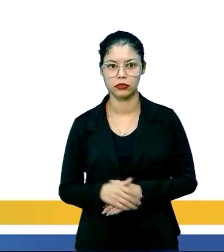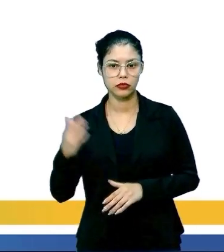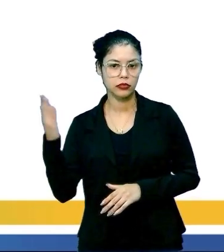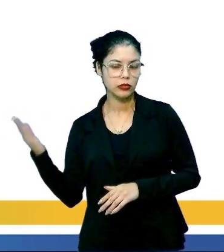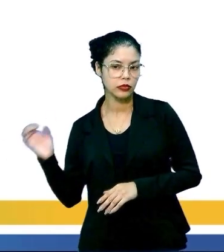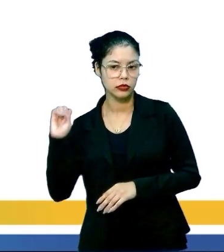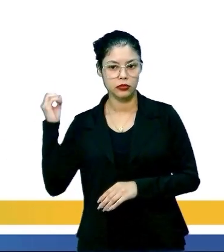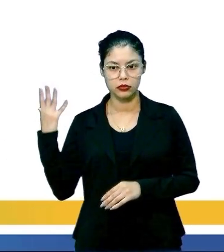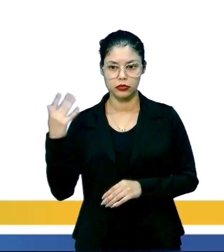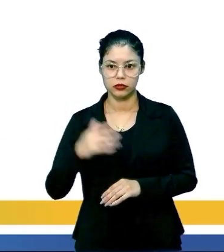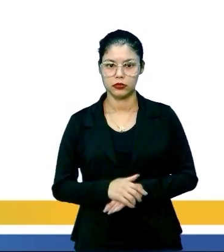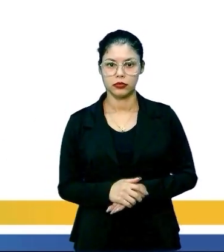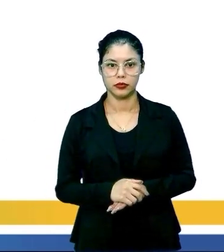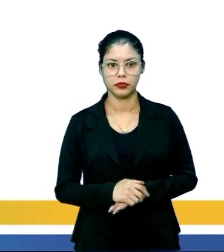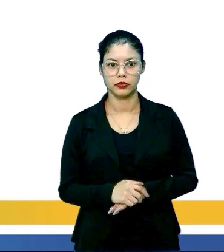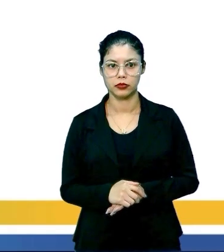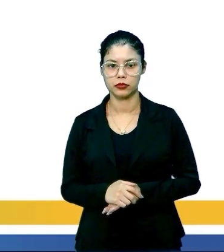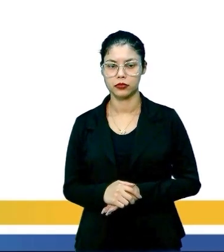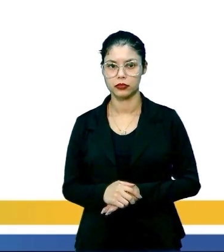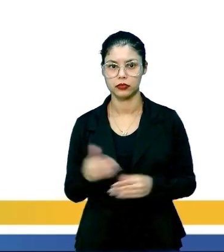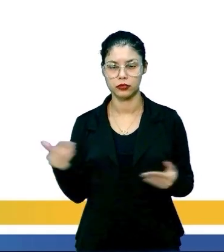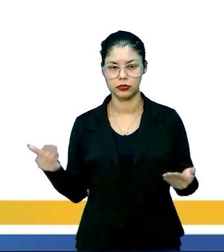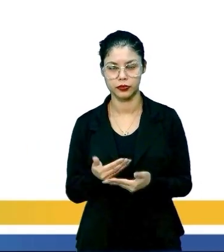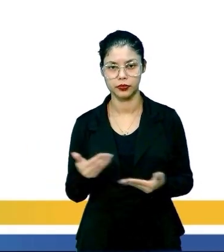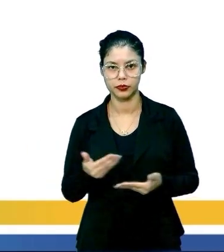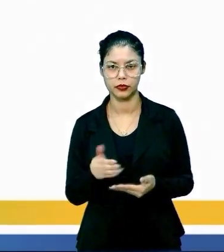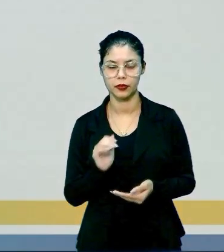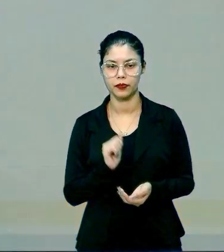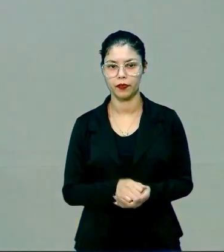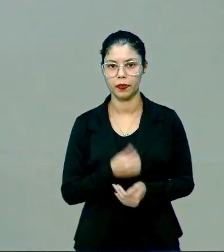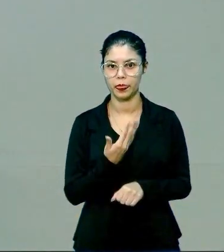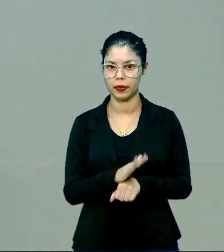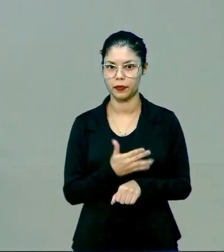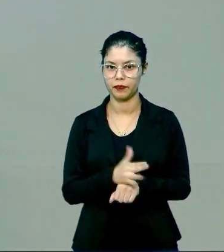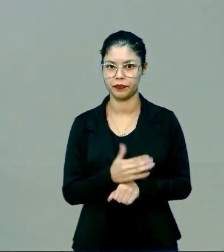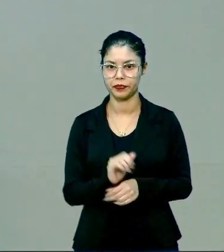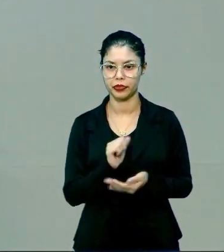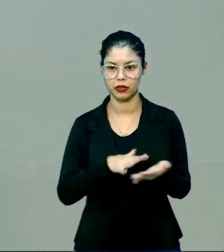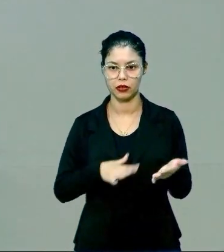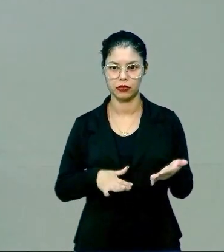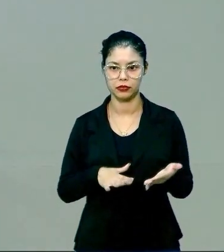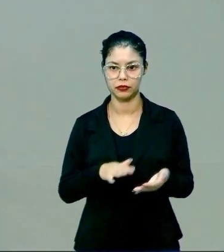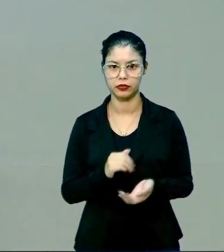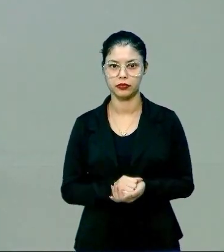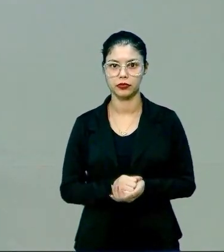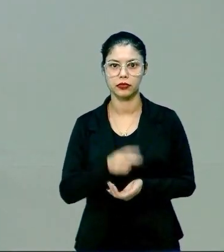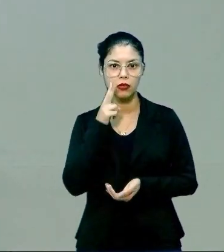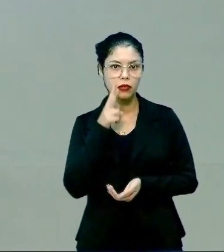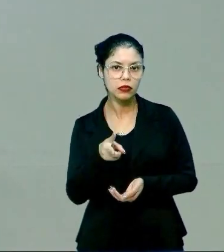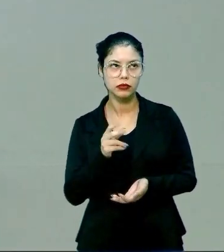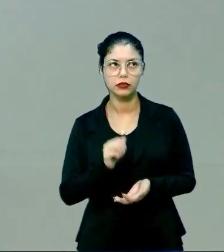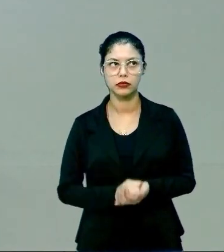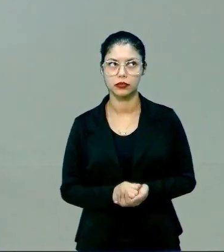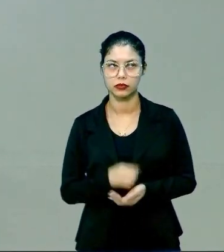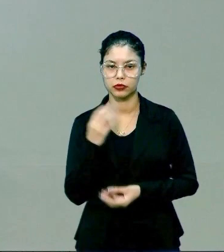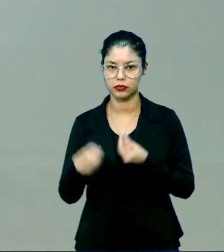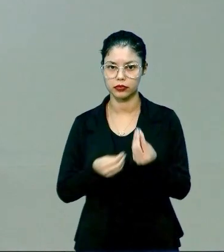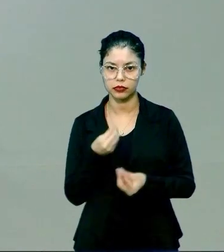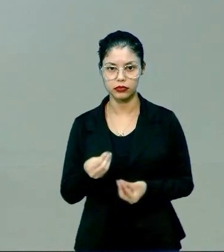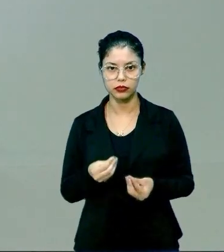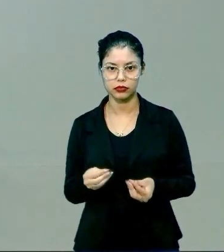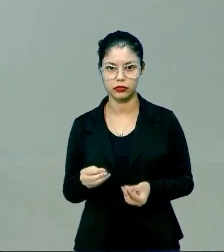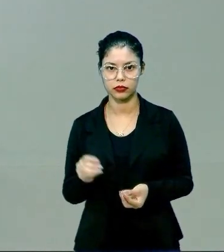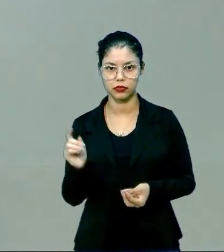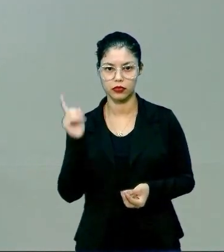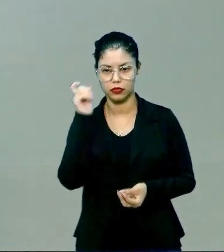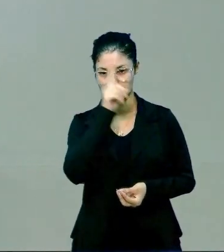Nesse caso aí, nós vamos fazer agora um exercitando, pessoal. A gente vai ver como não é